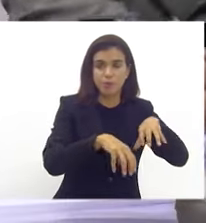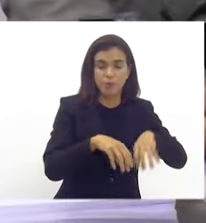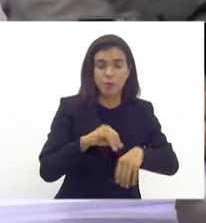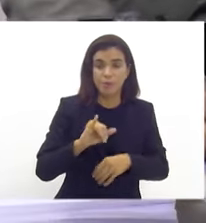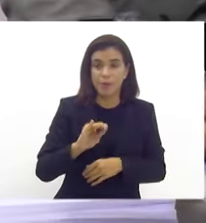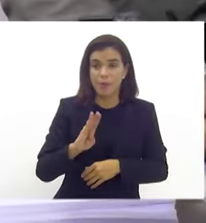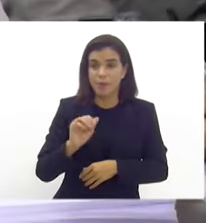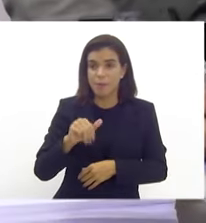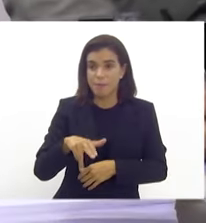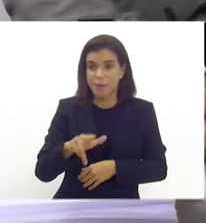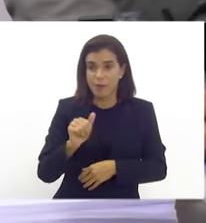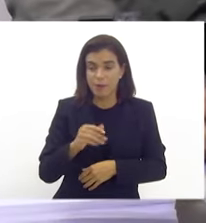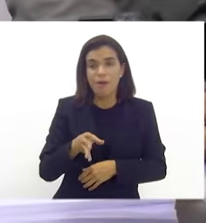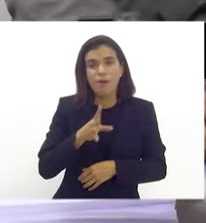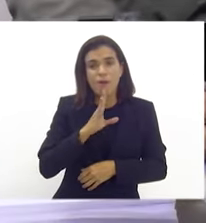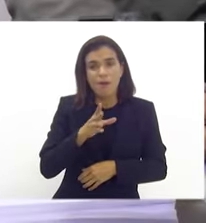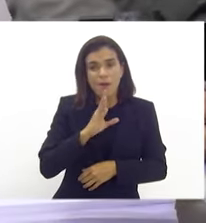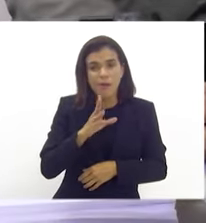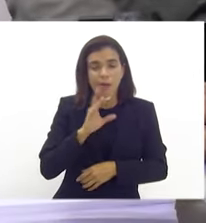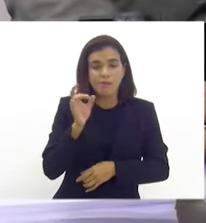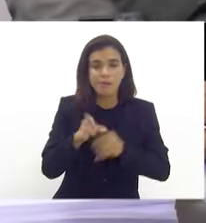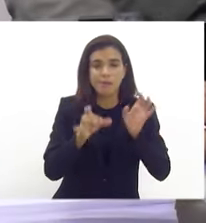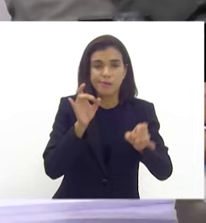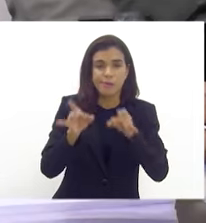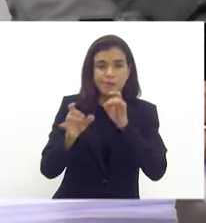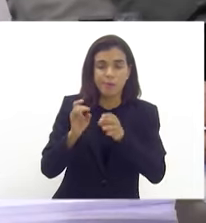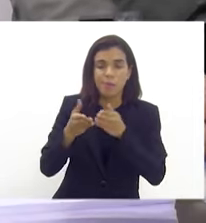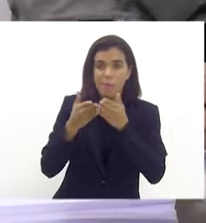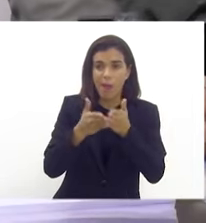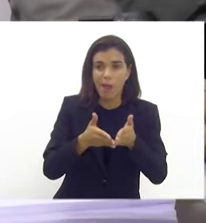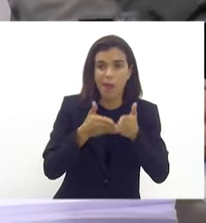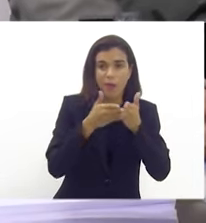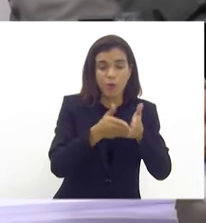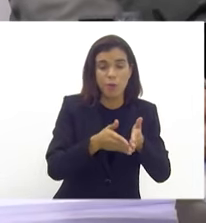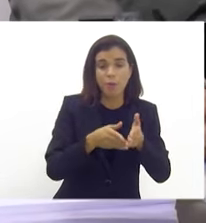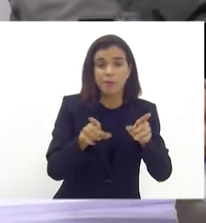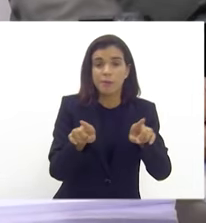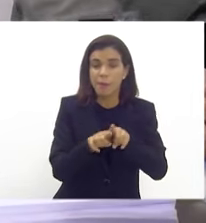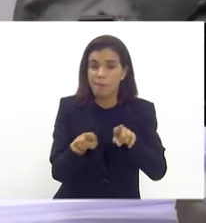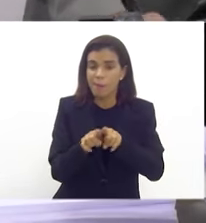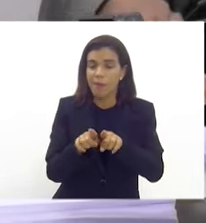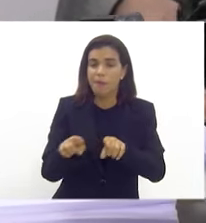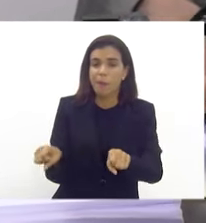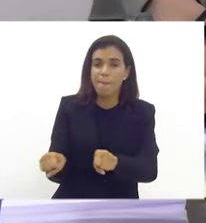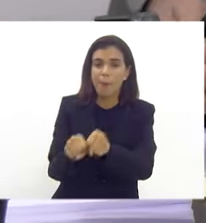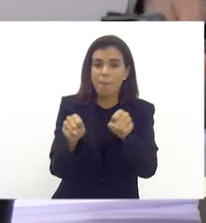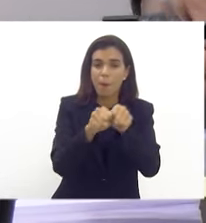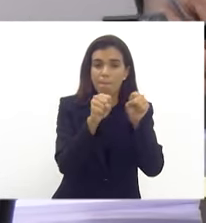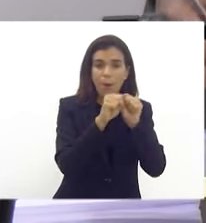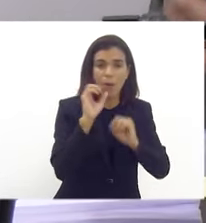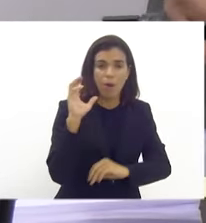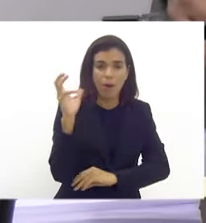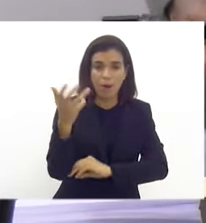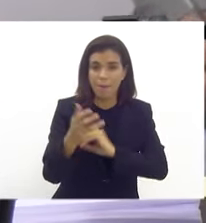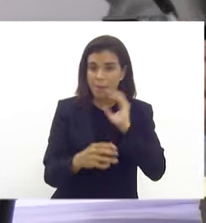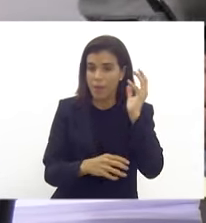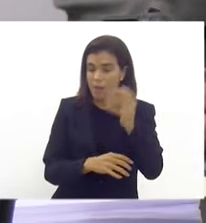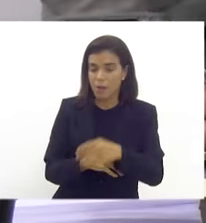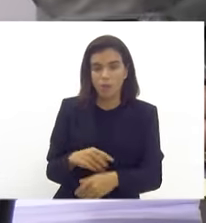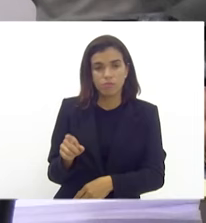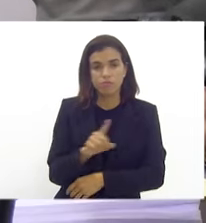situação dos navios abandonados na baia de Guanabara o risco iminente ou mesmo ocorrência de degradação ambiental já em andamento